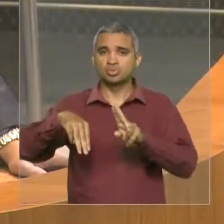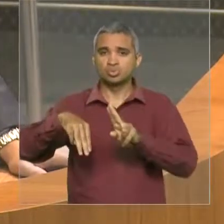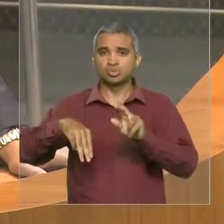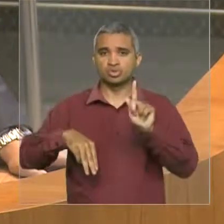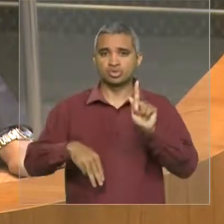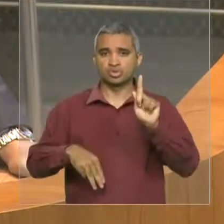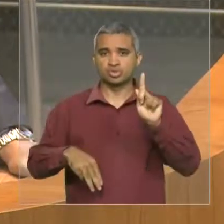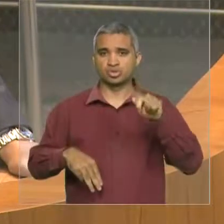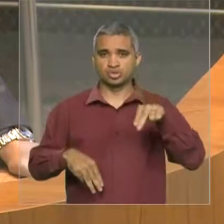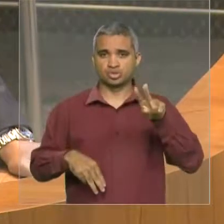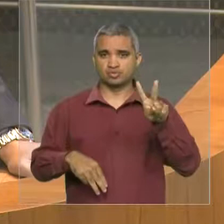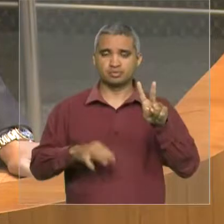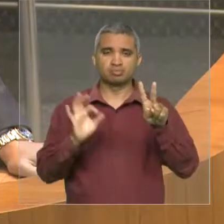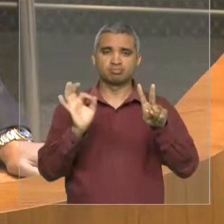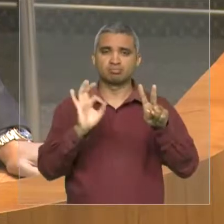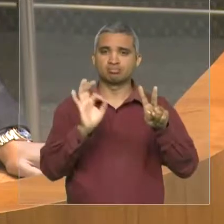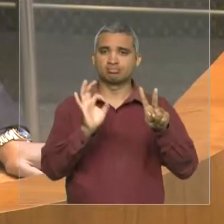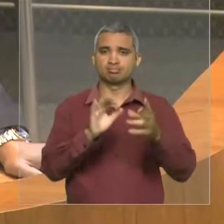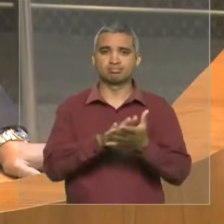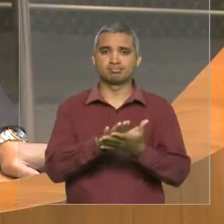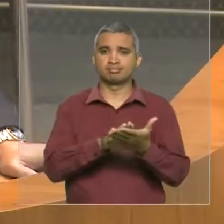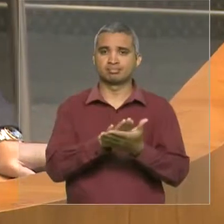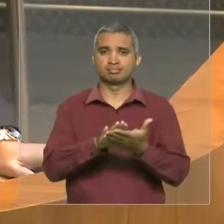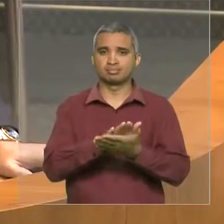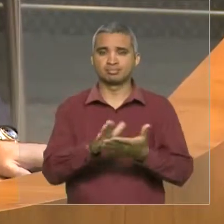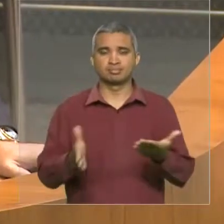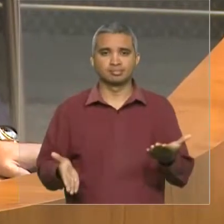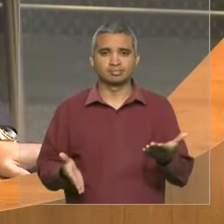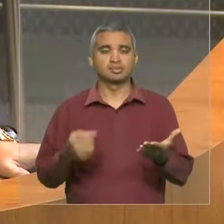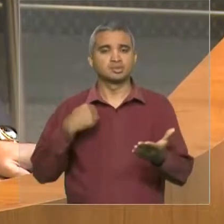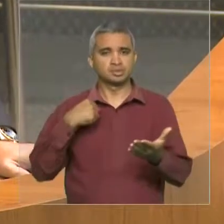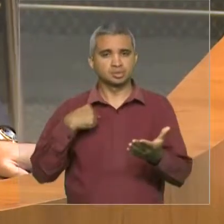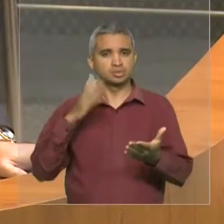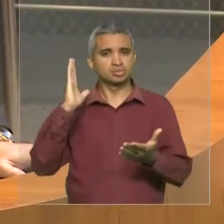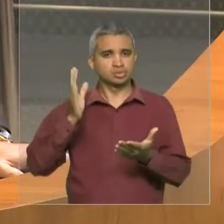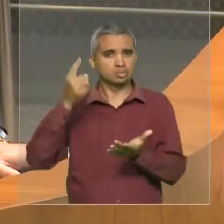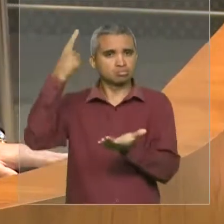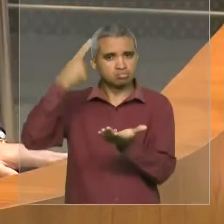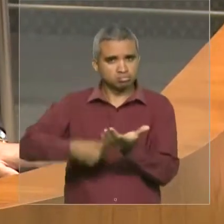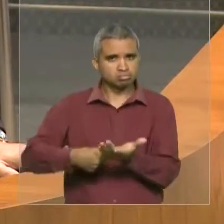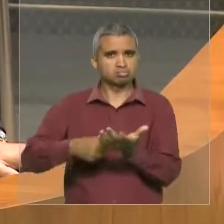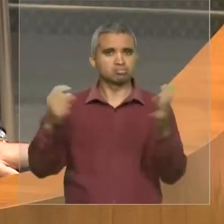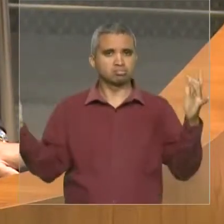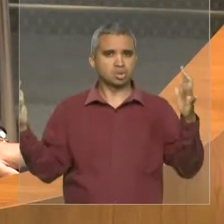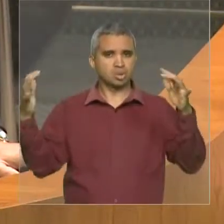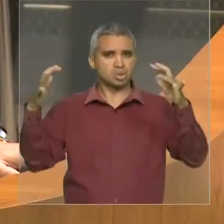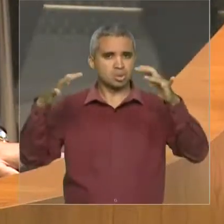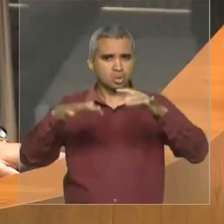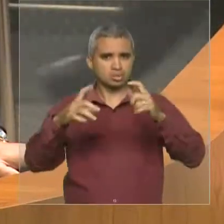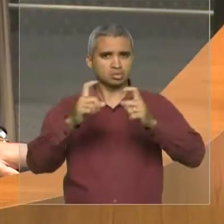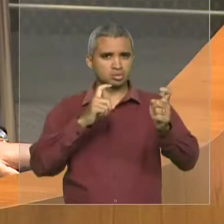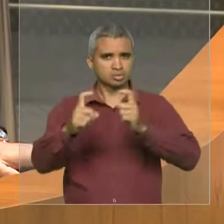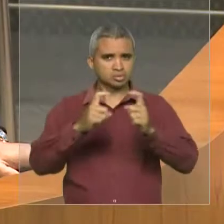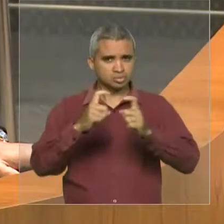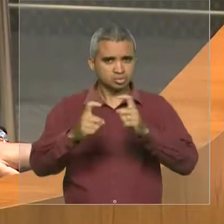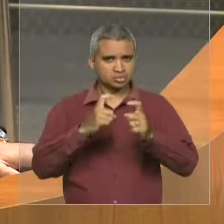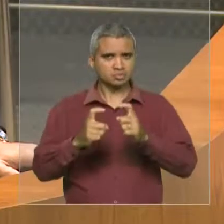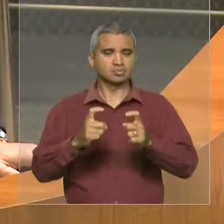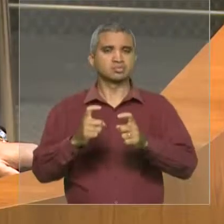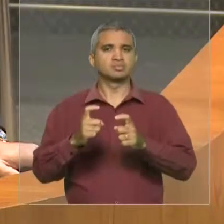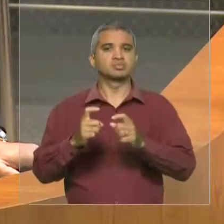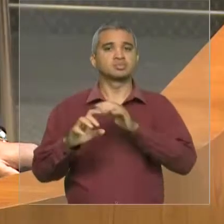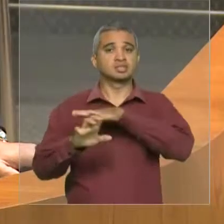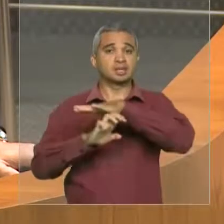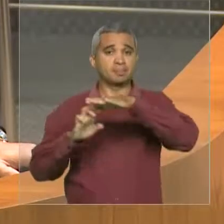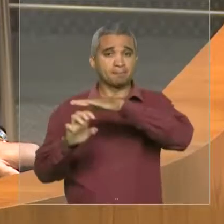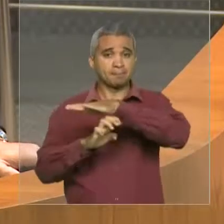Já fizemos audiência pública aqui nesta casa, onde tiveram presente a empresa exploradora